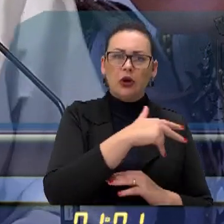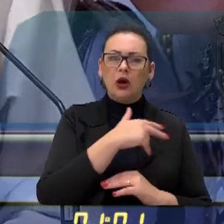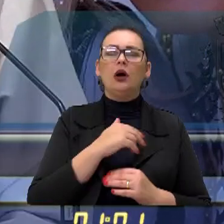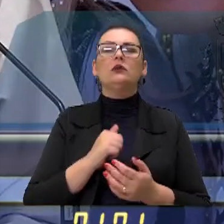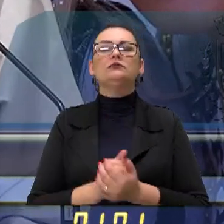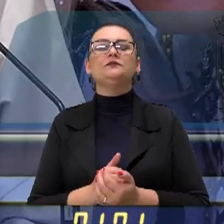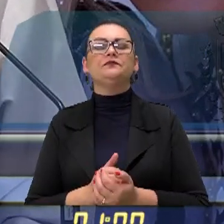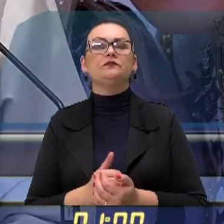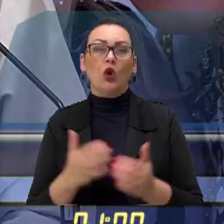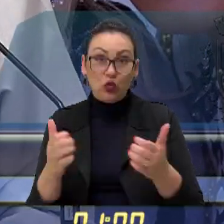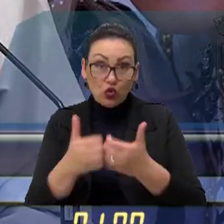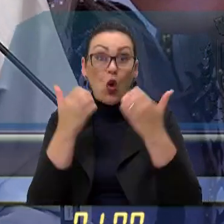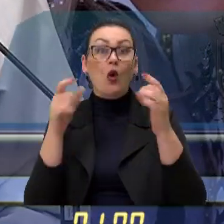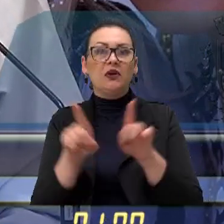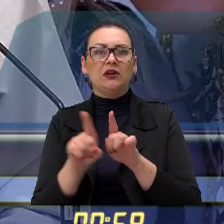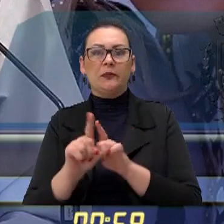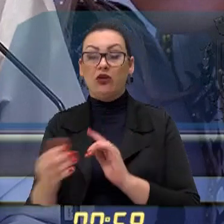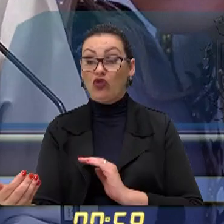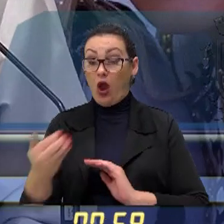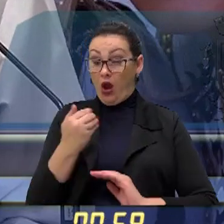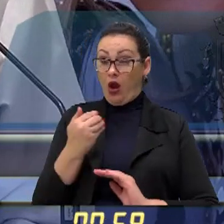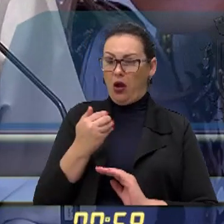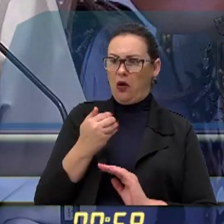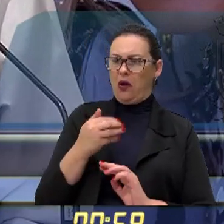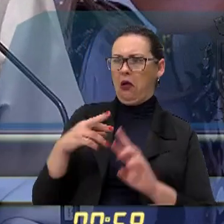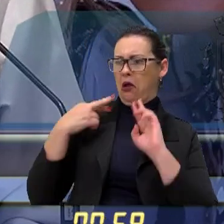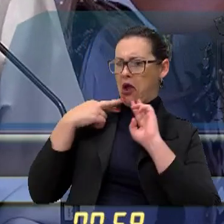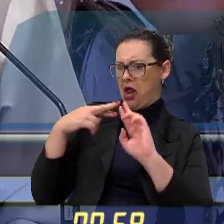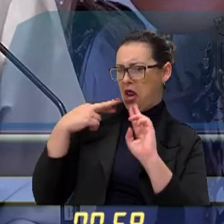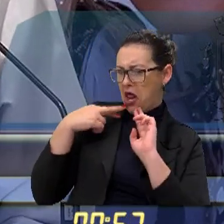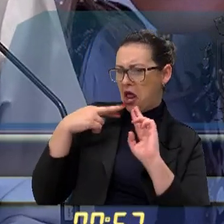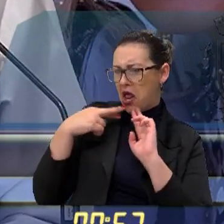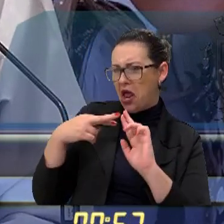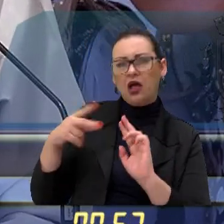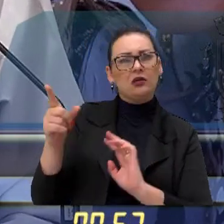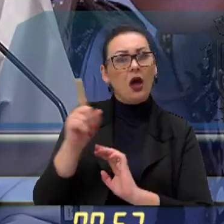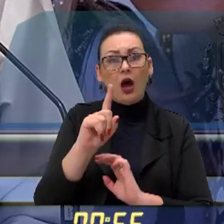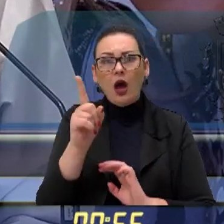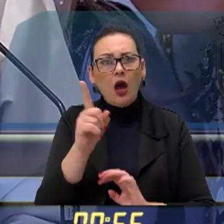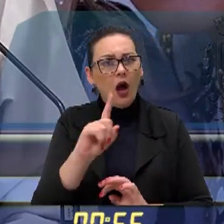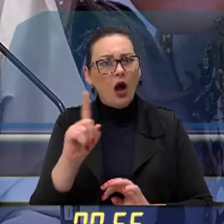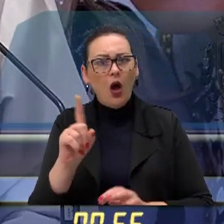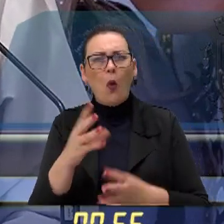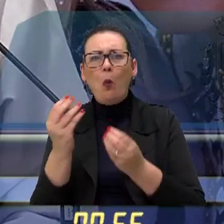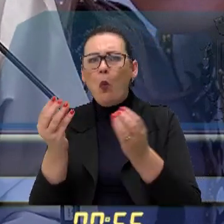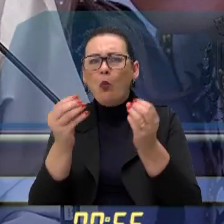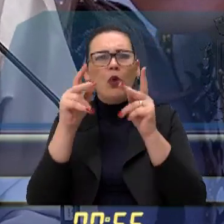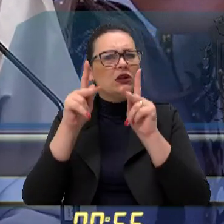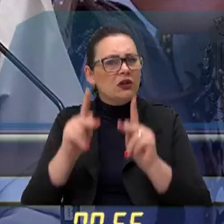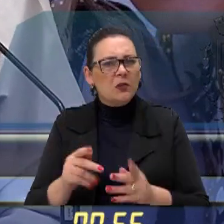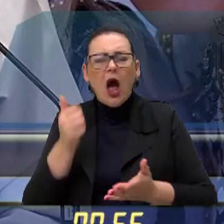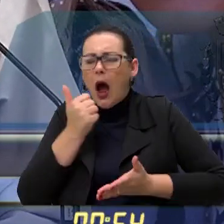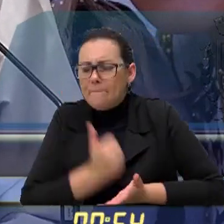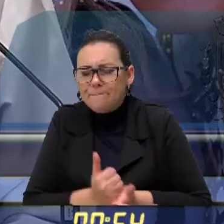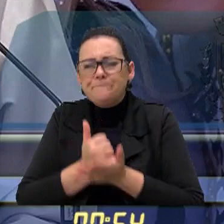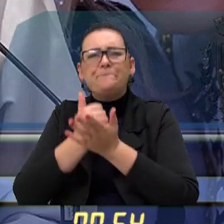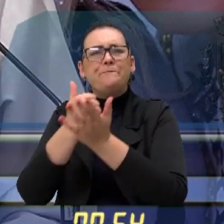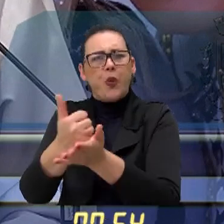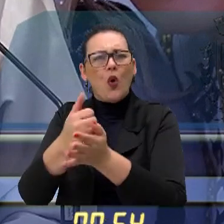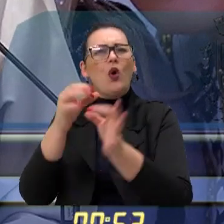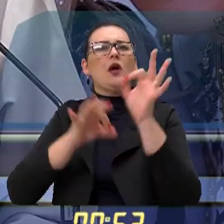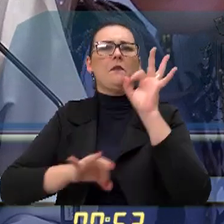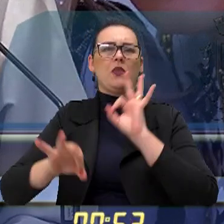desfile de outubro, chegou a mim para criticar o projeto. Bem pelo contrário, muitas pessoas apoiando